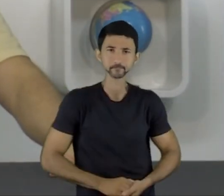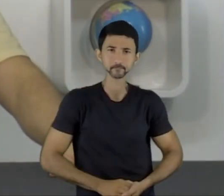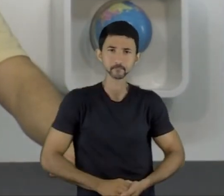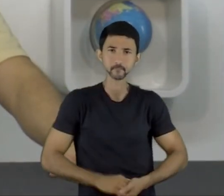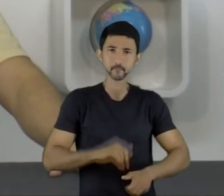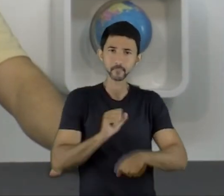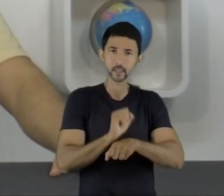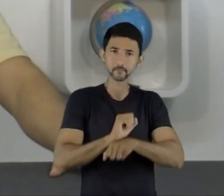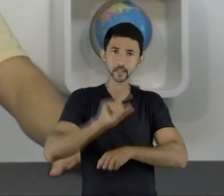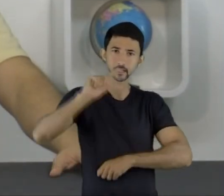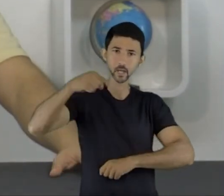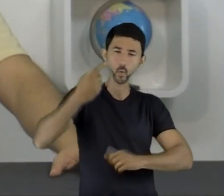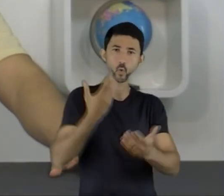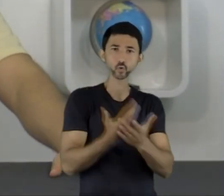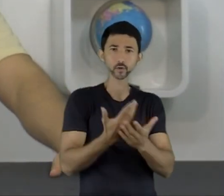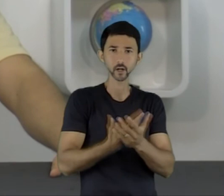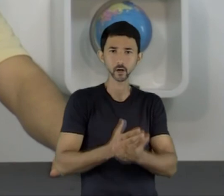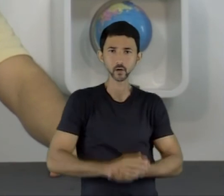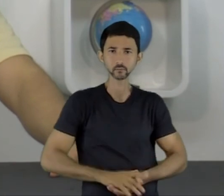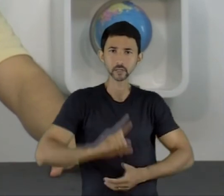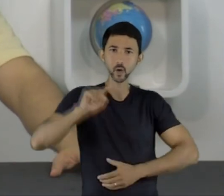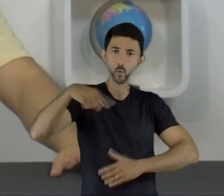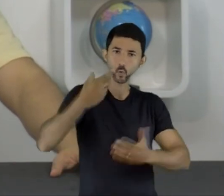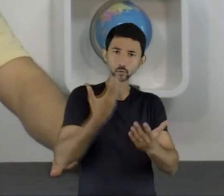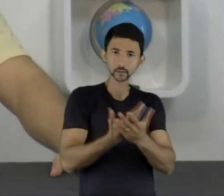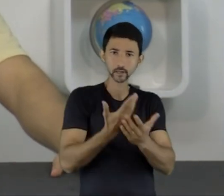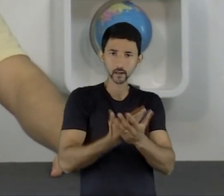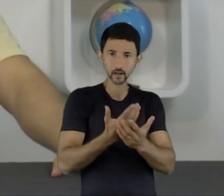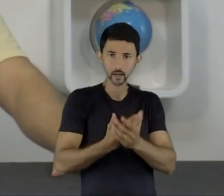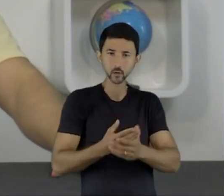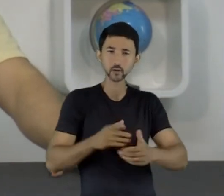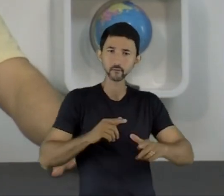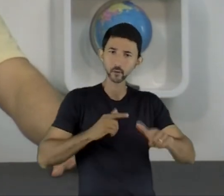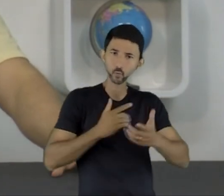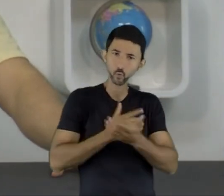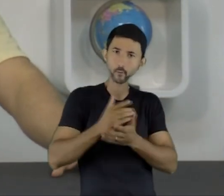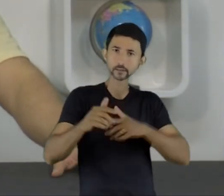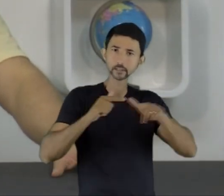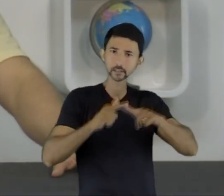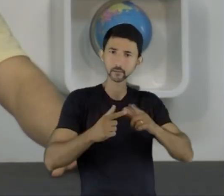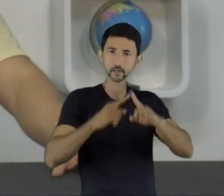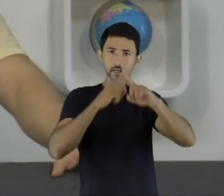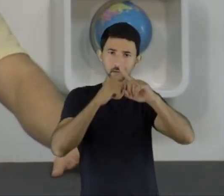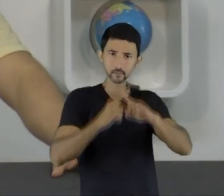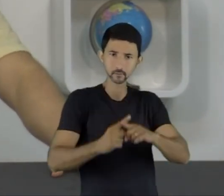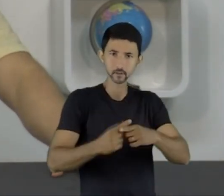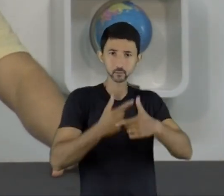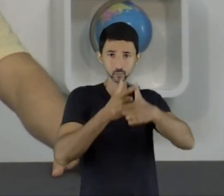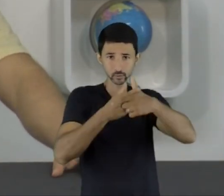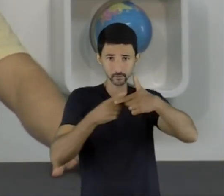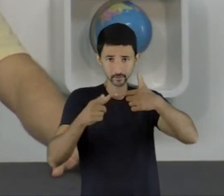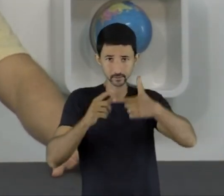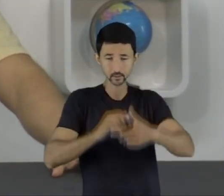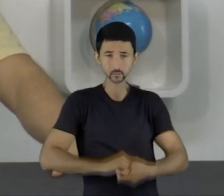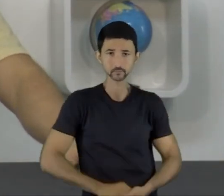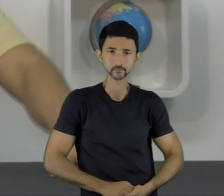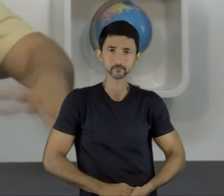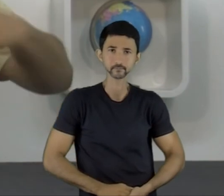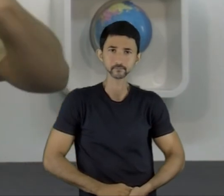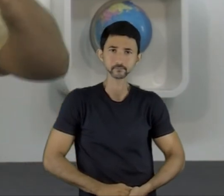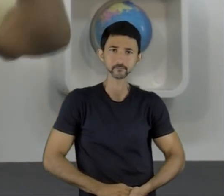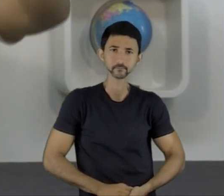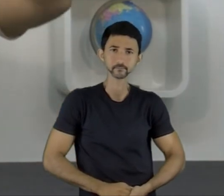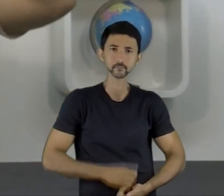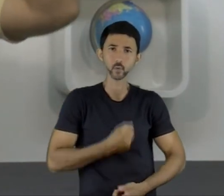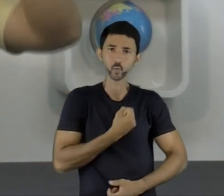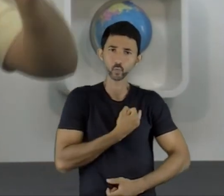gente espera você no nosso próximo encontro, na nossa próxima aula, quando a gente for trabalhar a multiplicação e divisão dos números